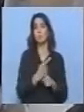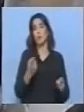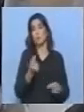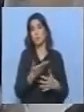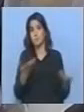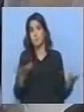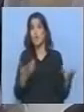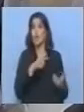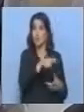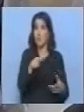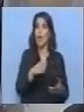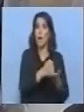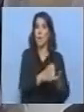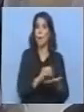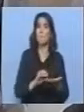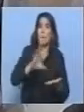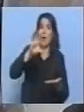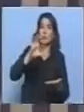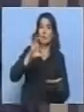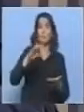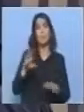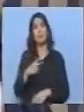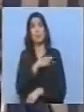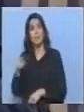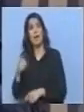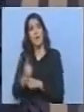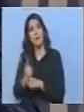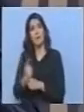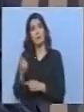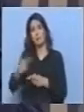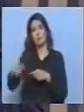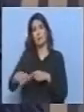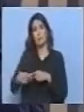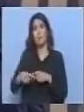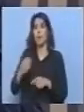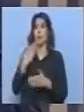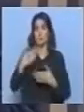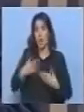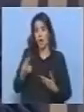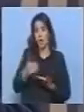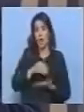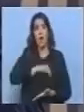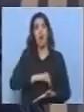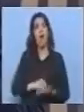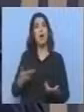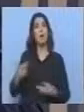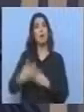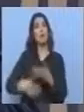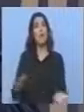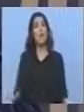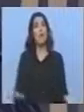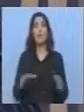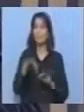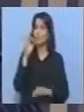financeiras, e manter um valor de propina que permita às instituições funcionar. Portanto, aqui é uma questão clara de opção política e